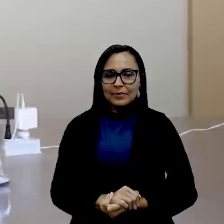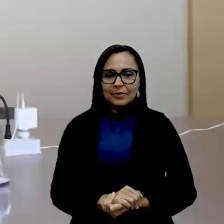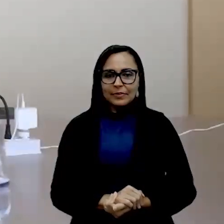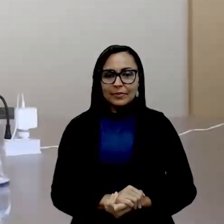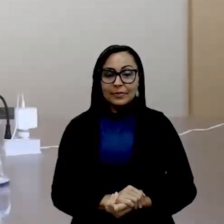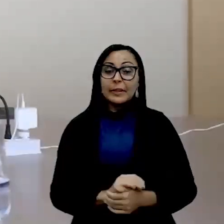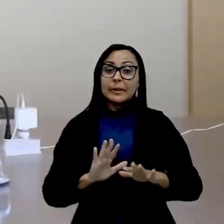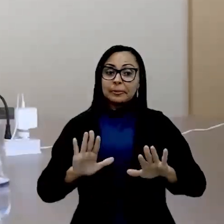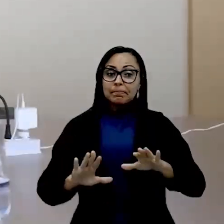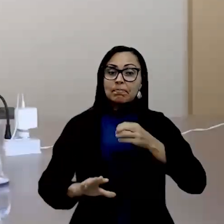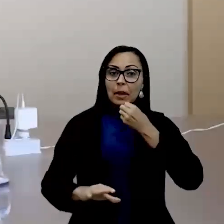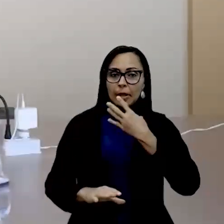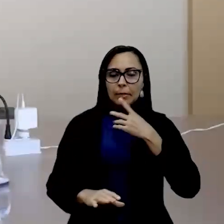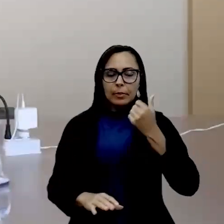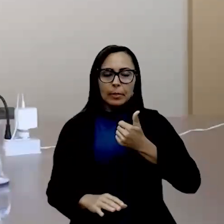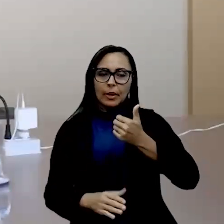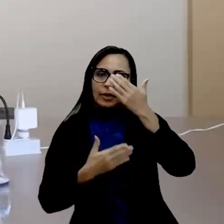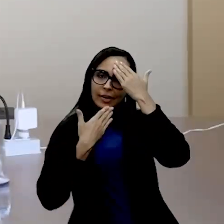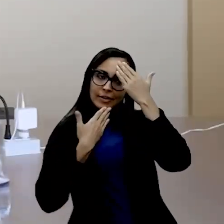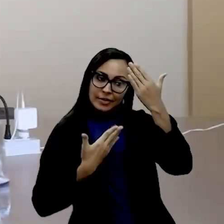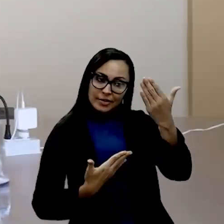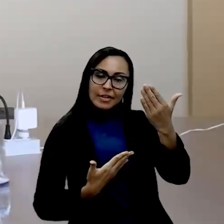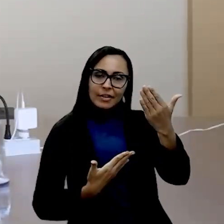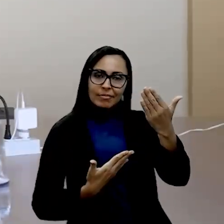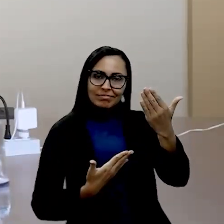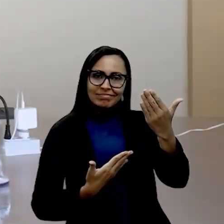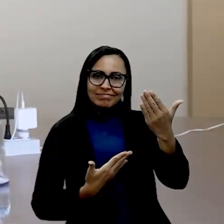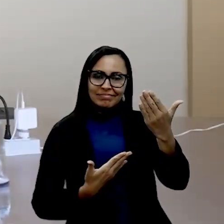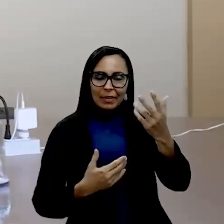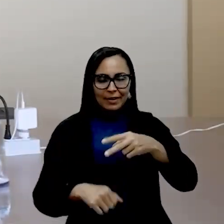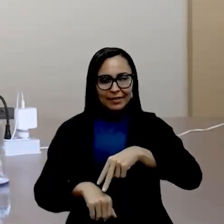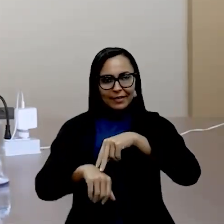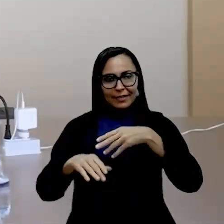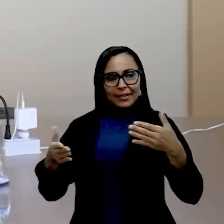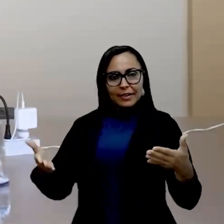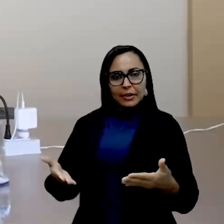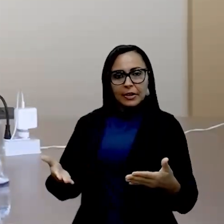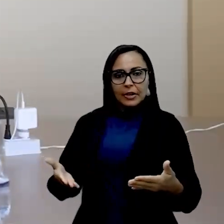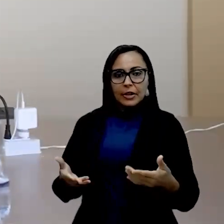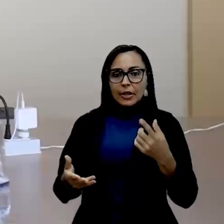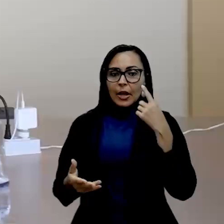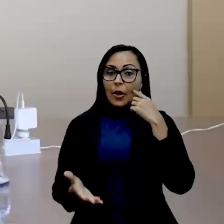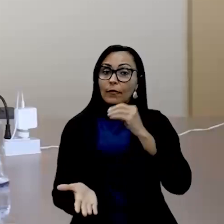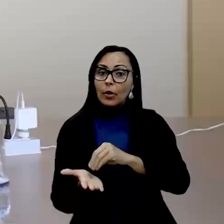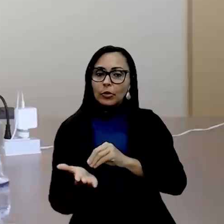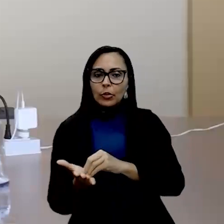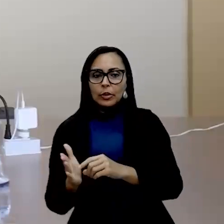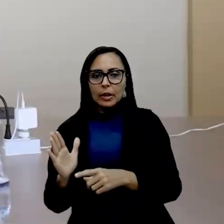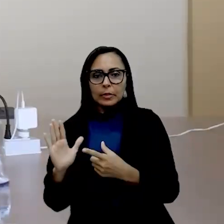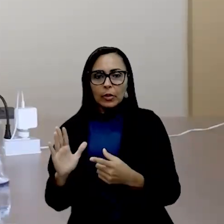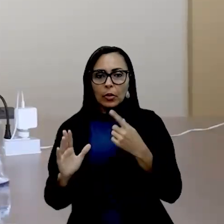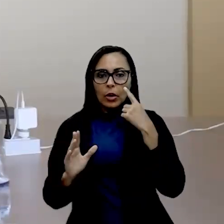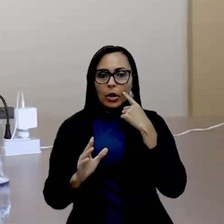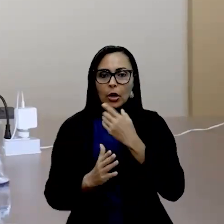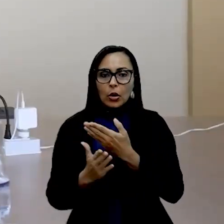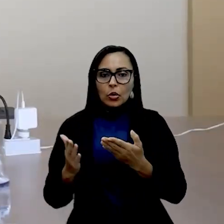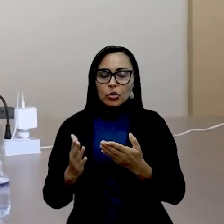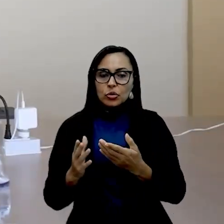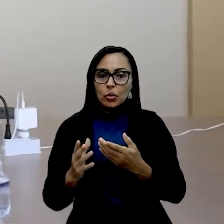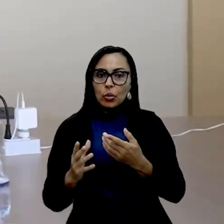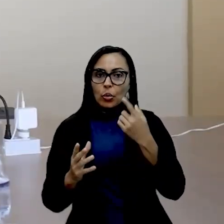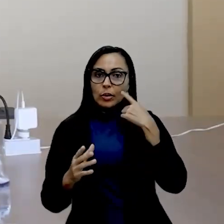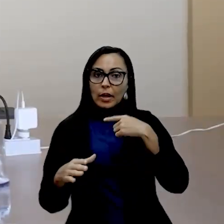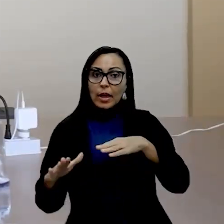Bem, primeiramente agradecer o convite, né? Faltou aí na apresentação, eu também sou preceptor de residência